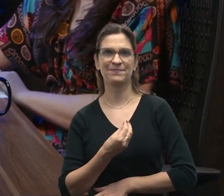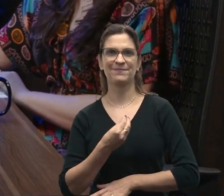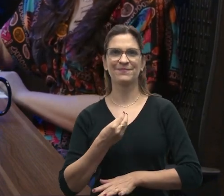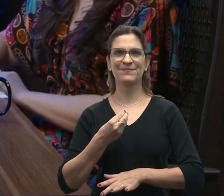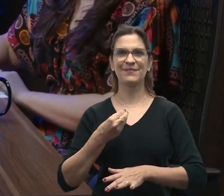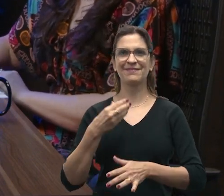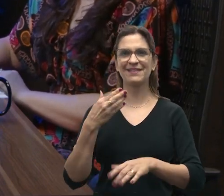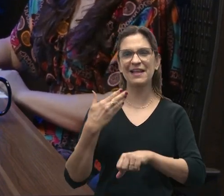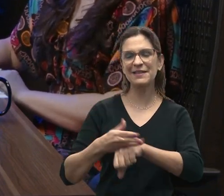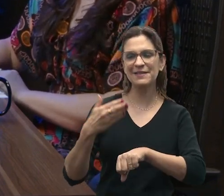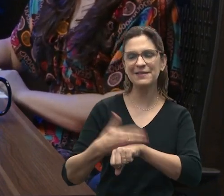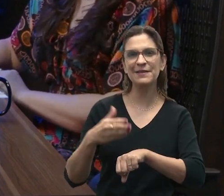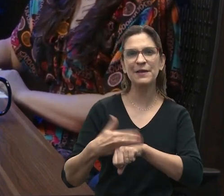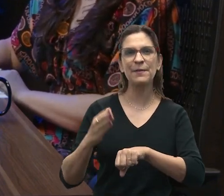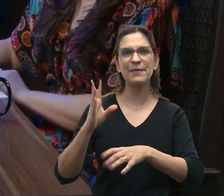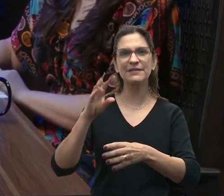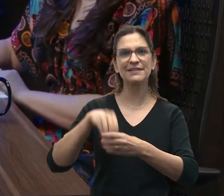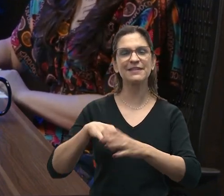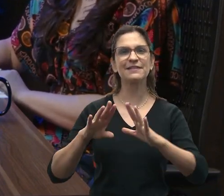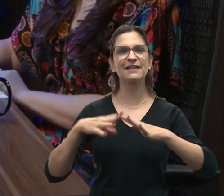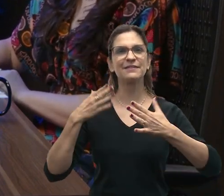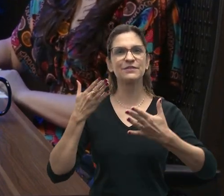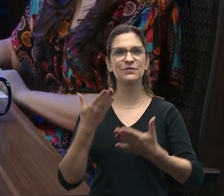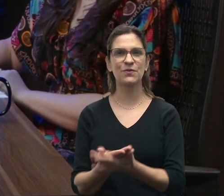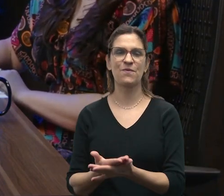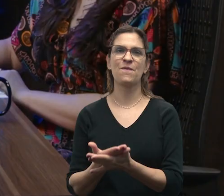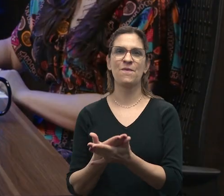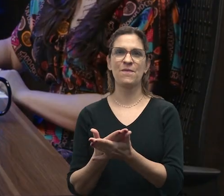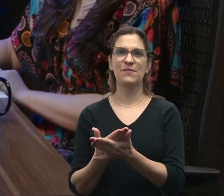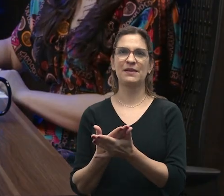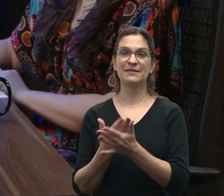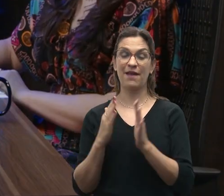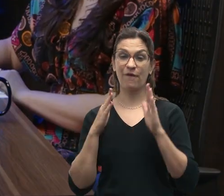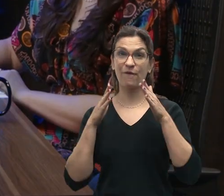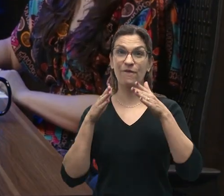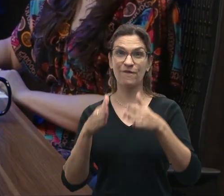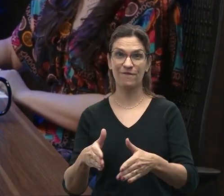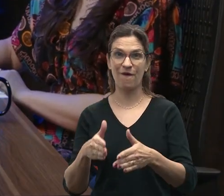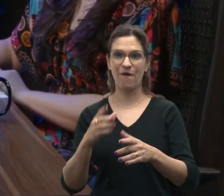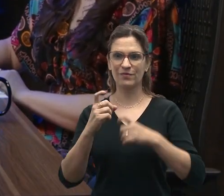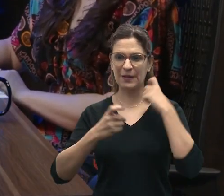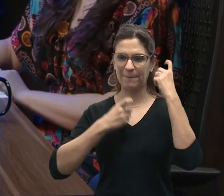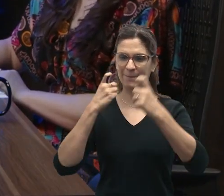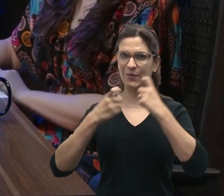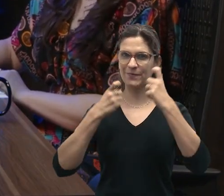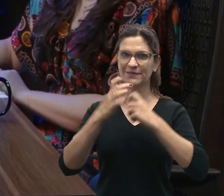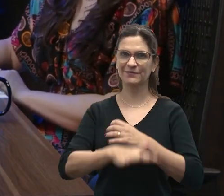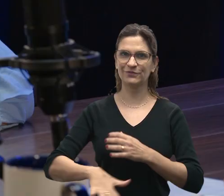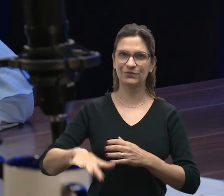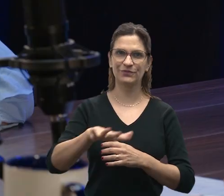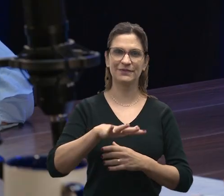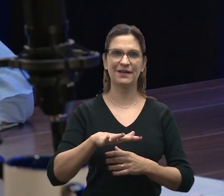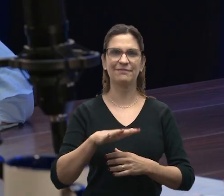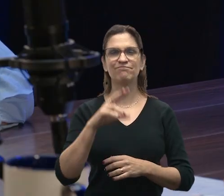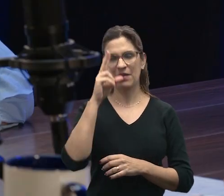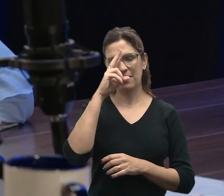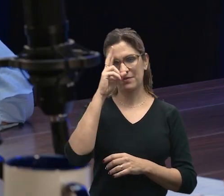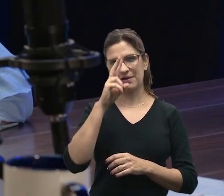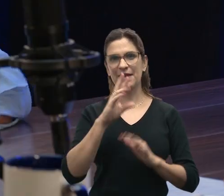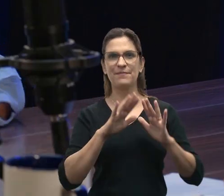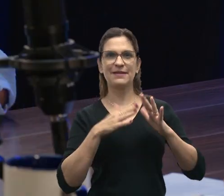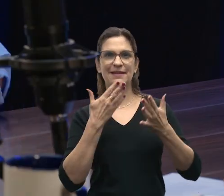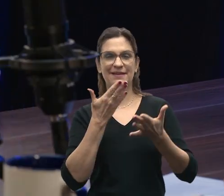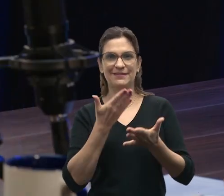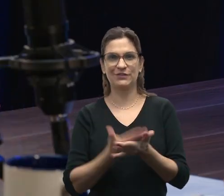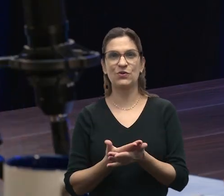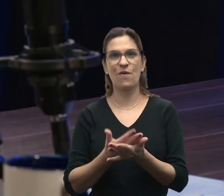atividades da escola, né? E sempre com uma conotação de preocupação social. Eu lembro que na escola Flora Guimarães Rosa Pires,